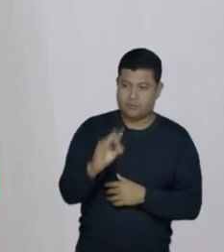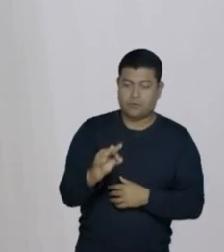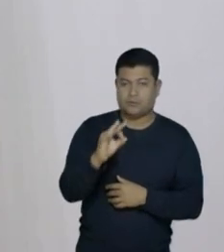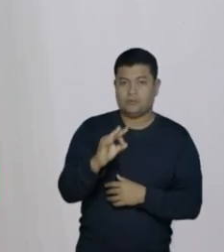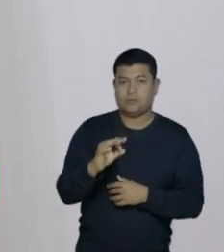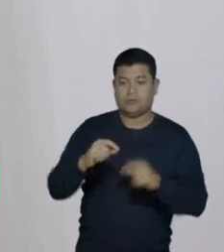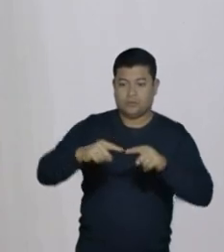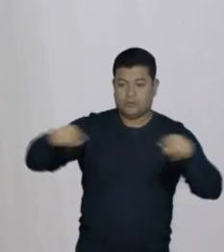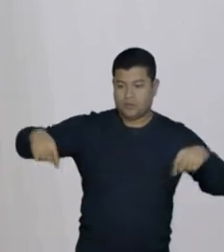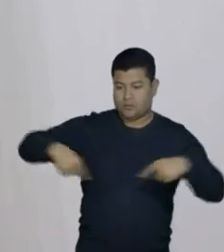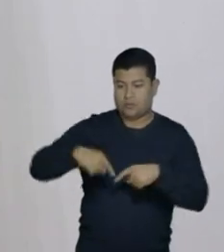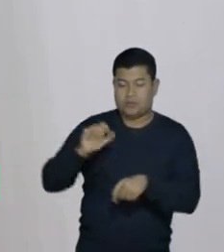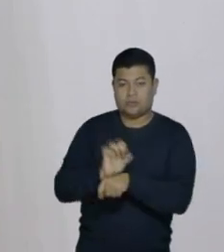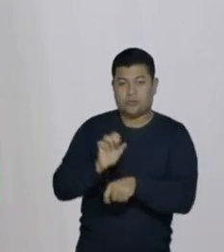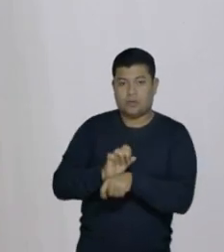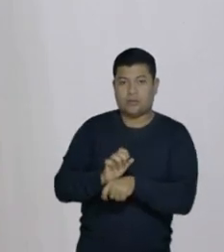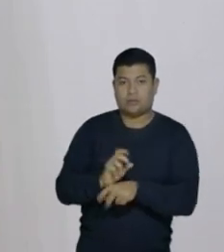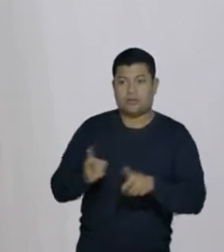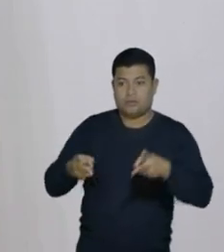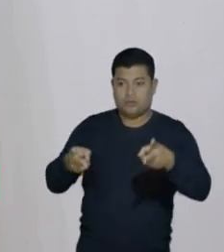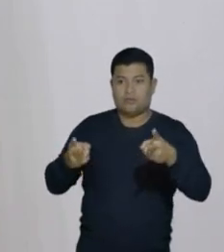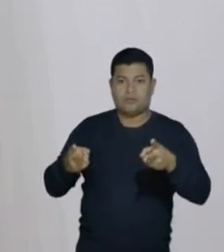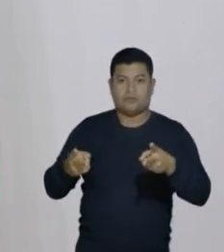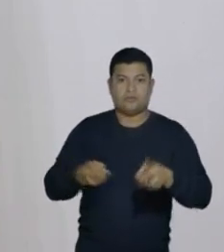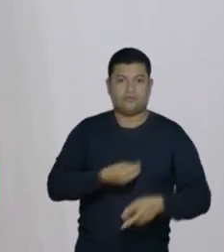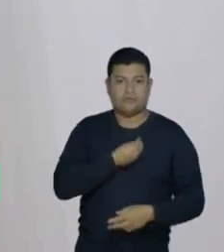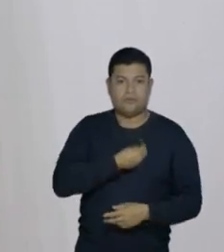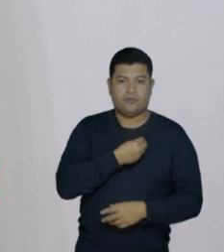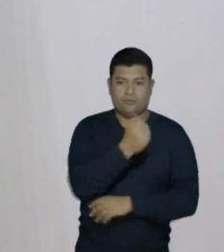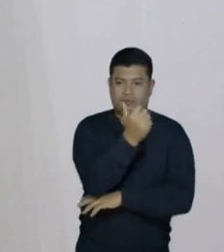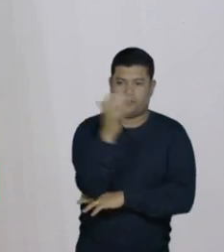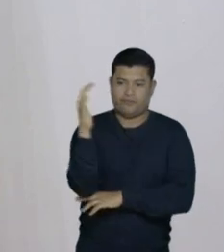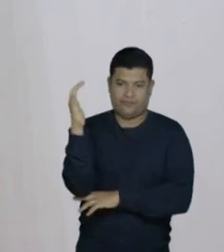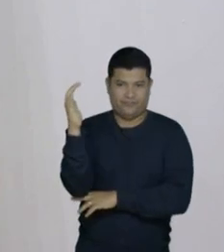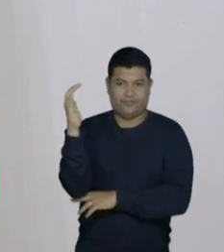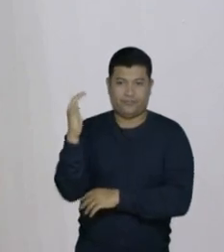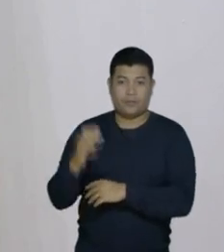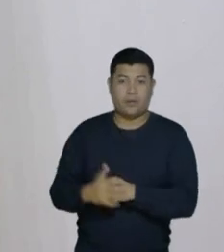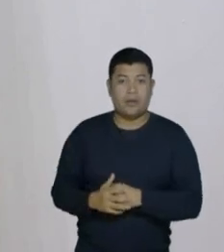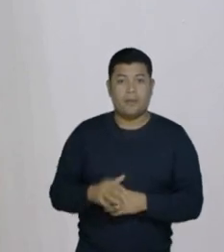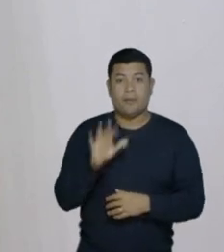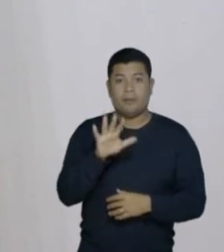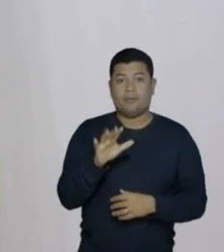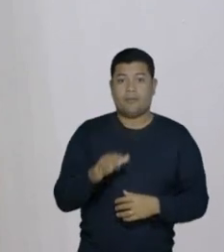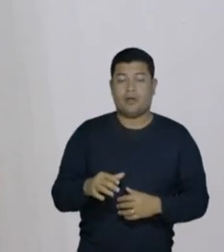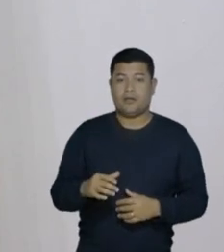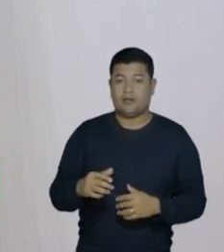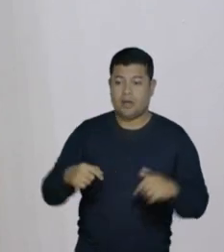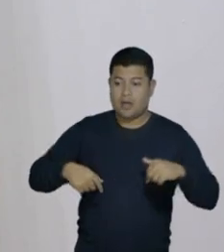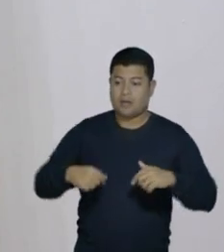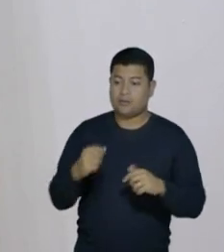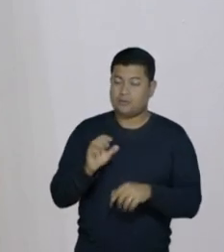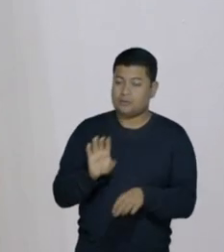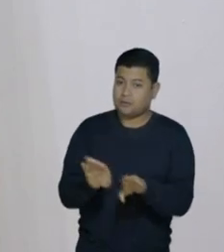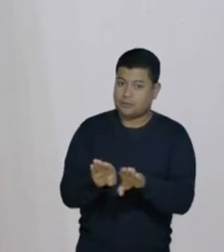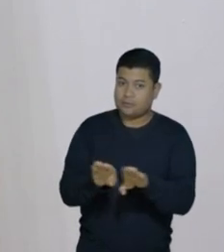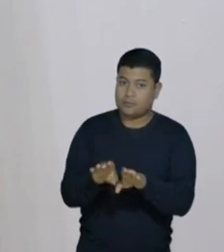de pé porém porém Santa Catarina registrou o terceiro maior